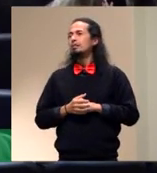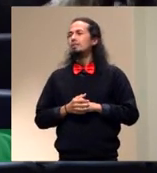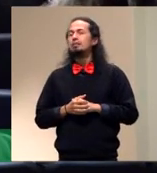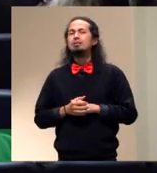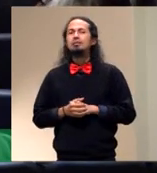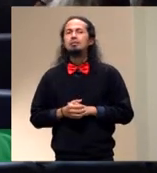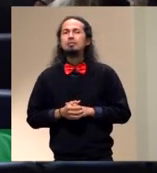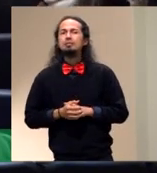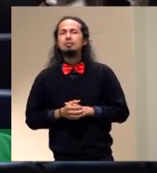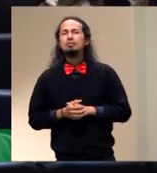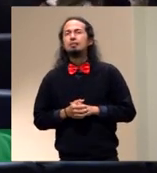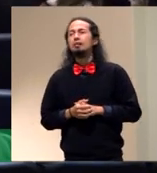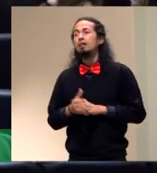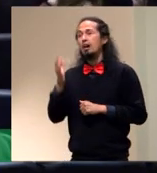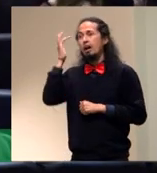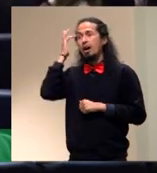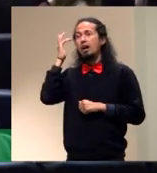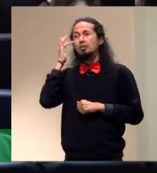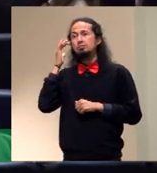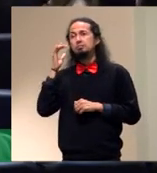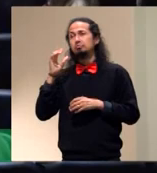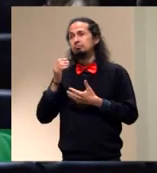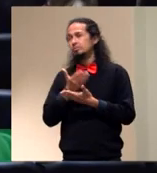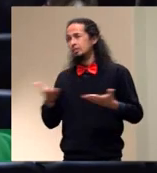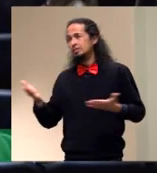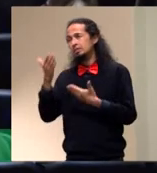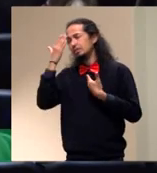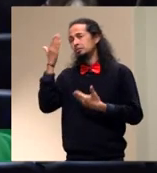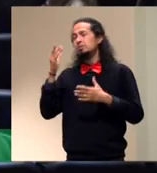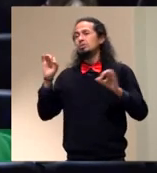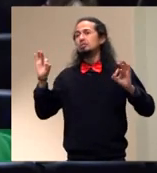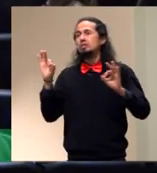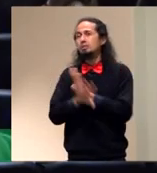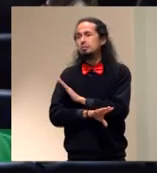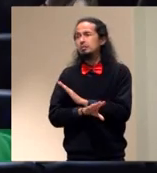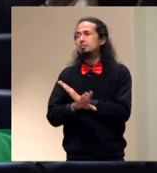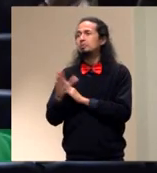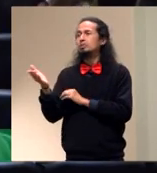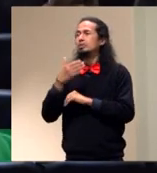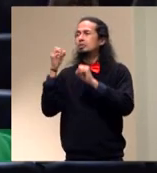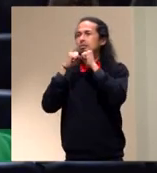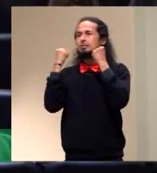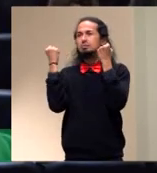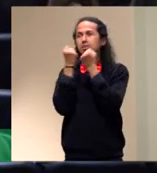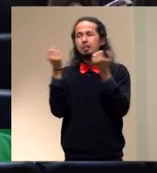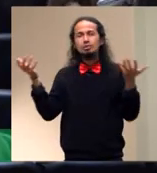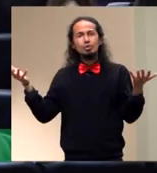E acho que, com esses agradecimentos, nós encerramos, então, o nosso seminário de